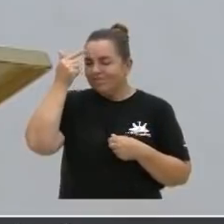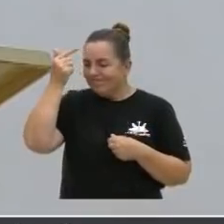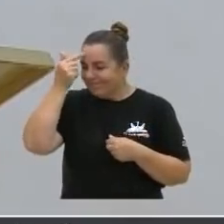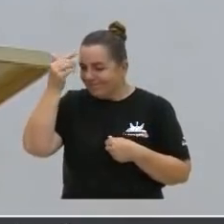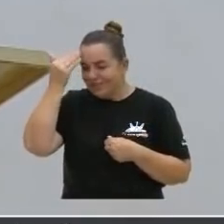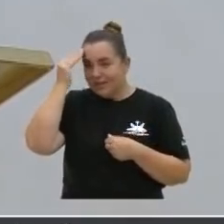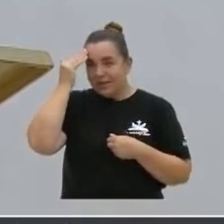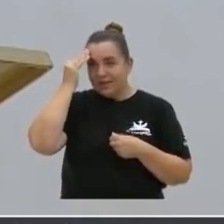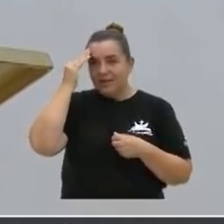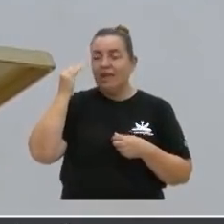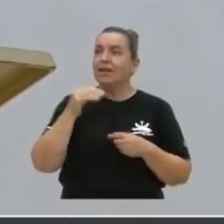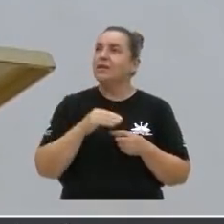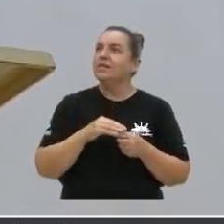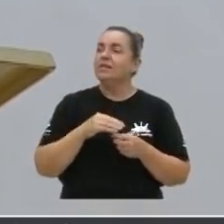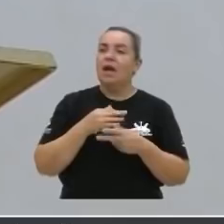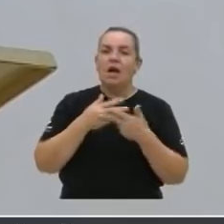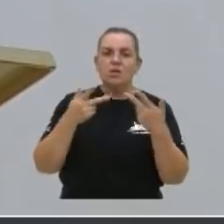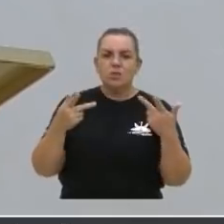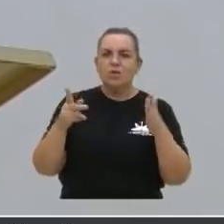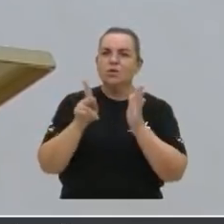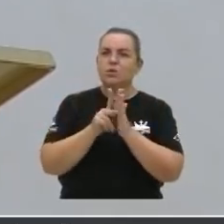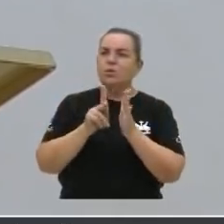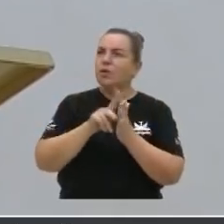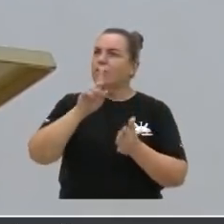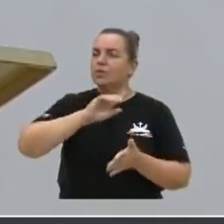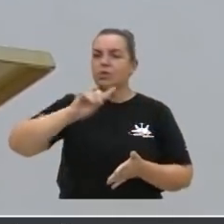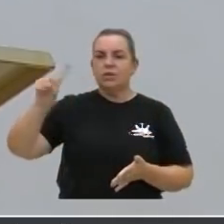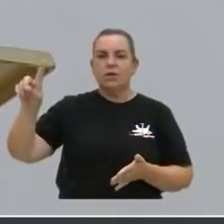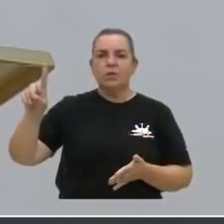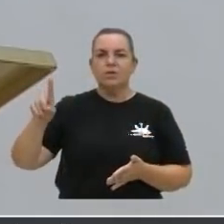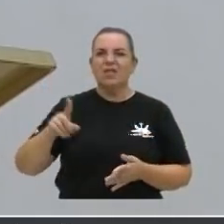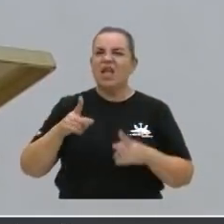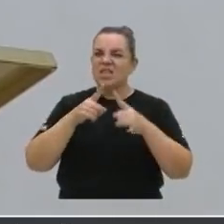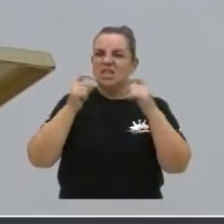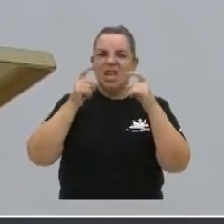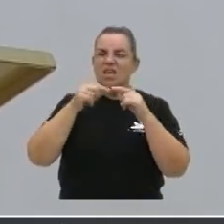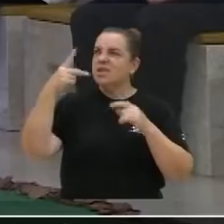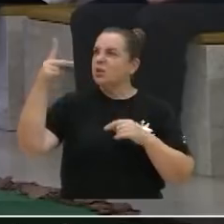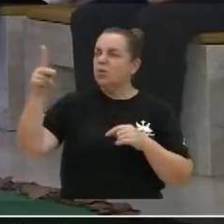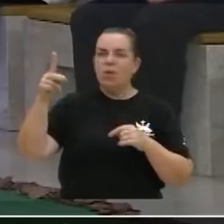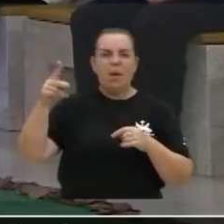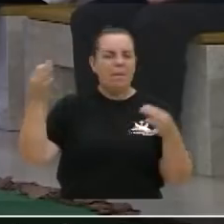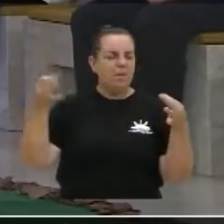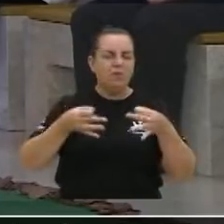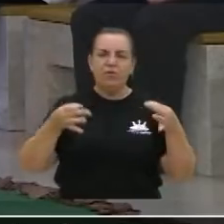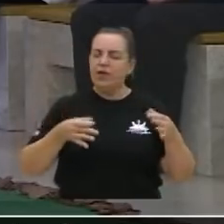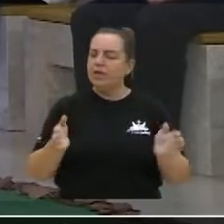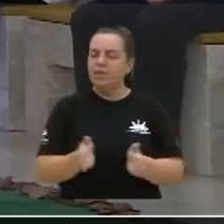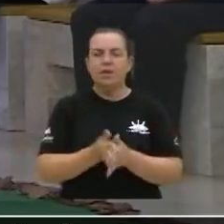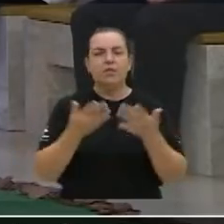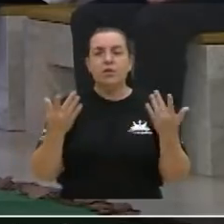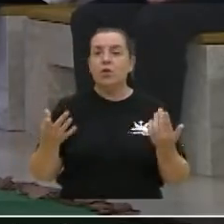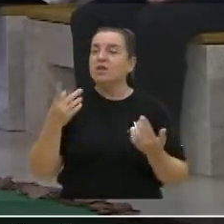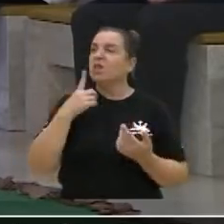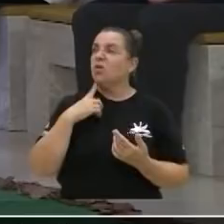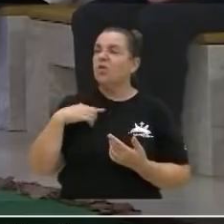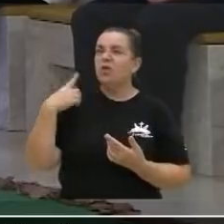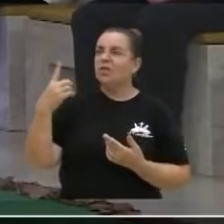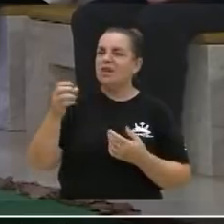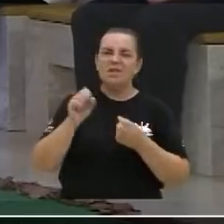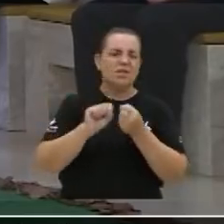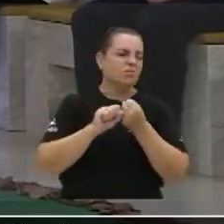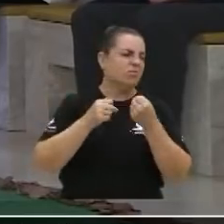perscrutar os pensamentos de Deus, a tua ciência é muito alta, os teus desígnios são muito